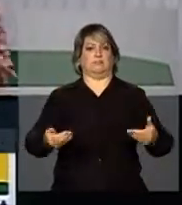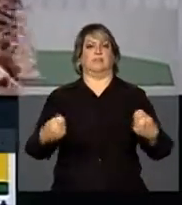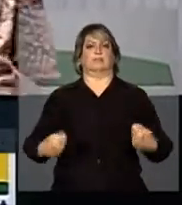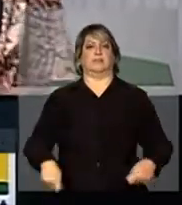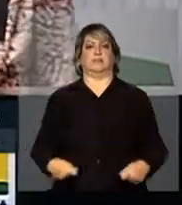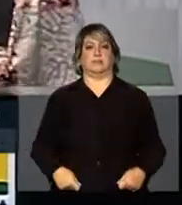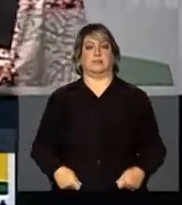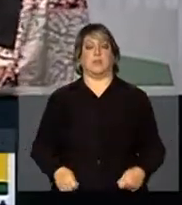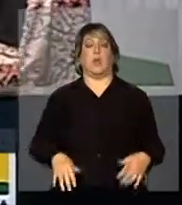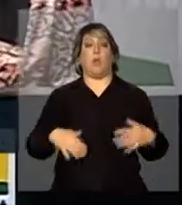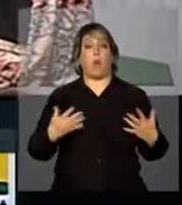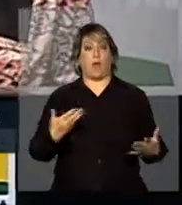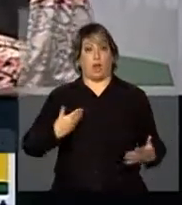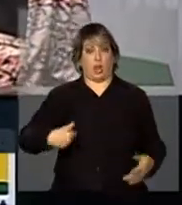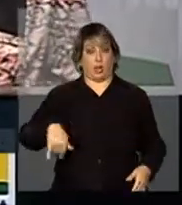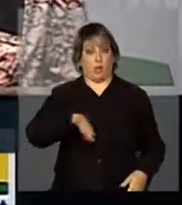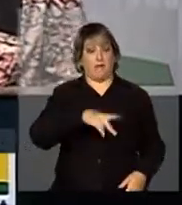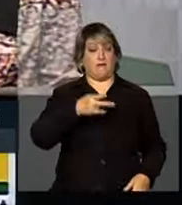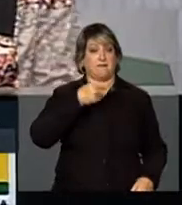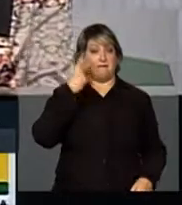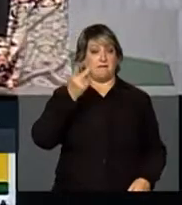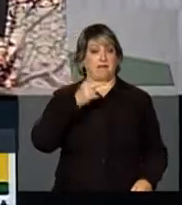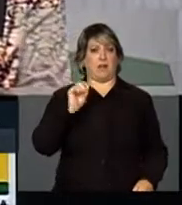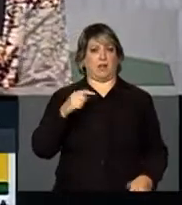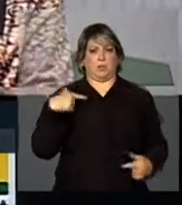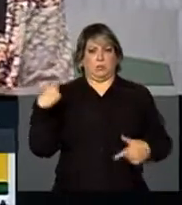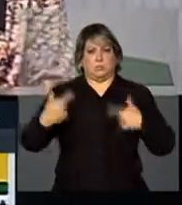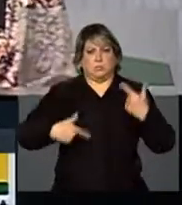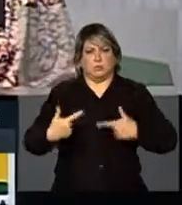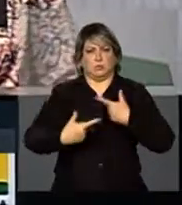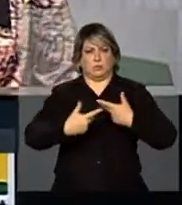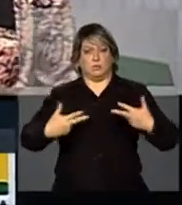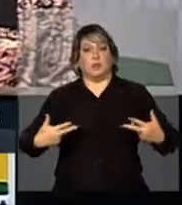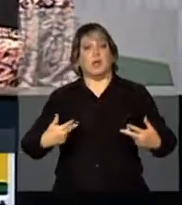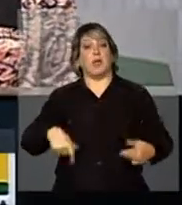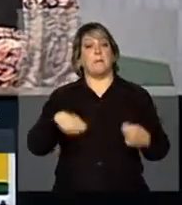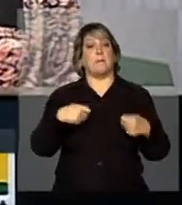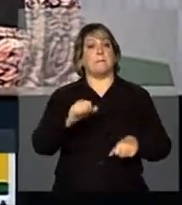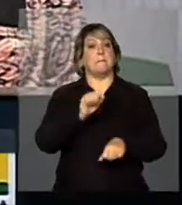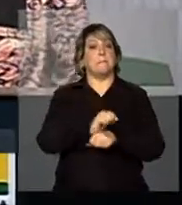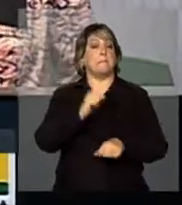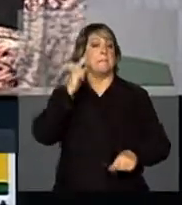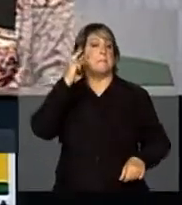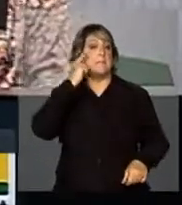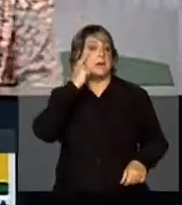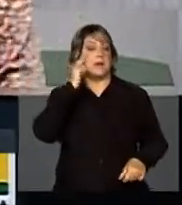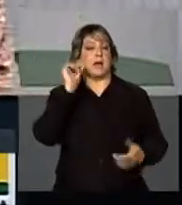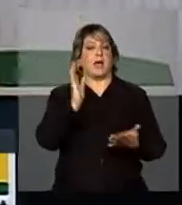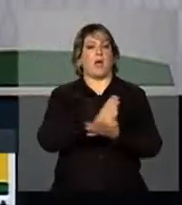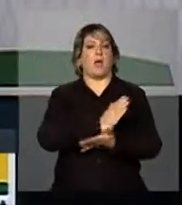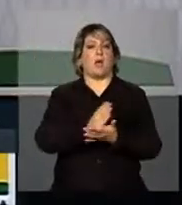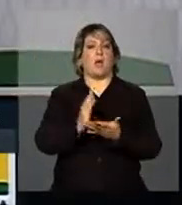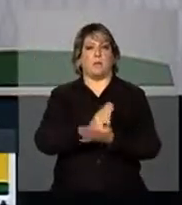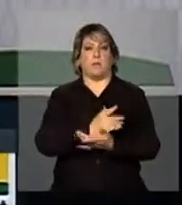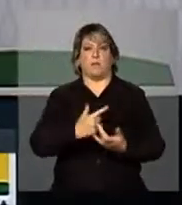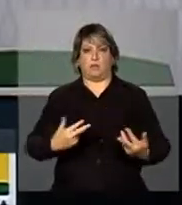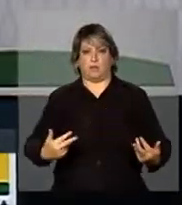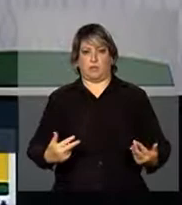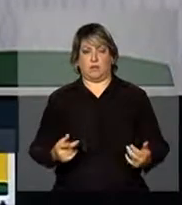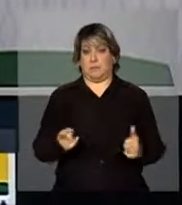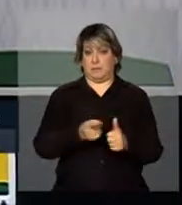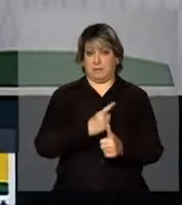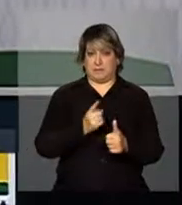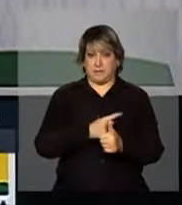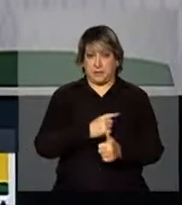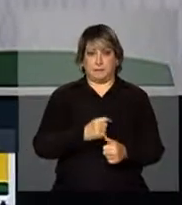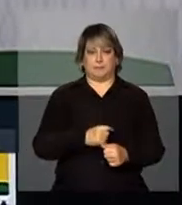quando a gente fala em dinamismo nós temos o olhar alguns fatores o primeiro fator